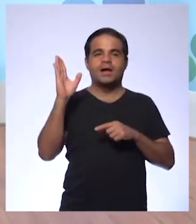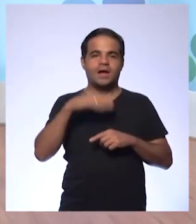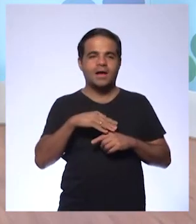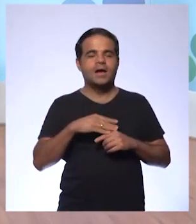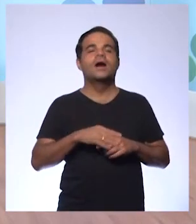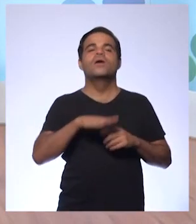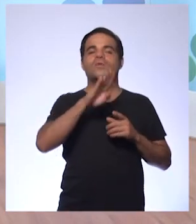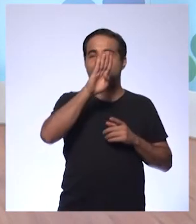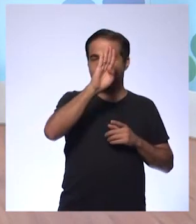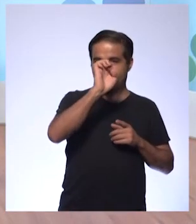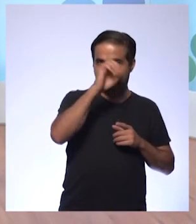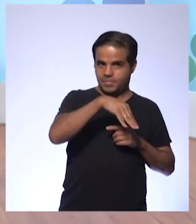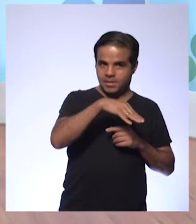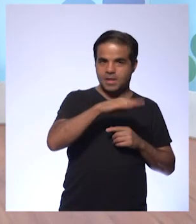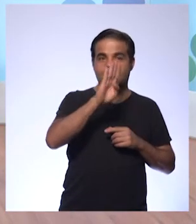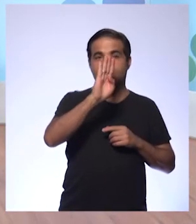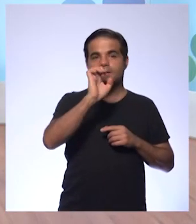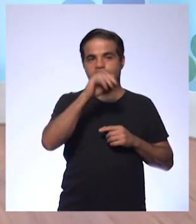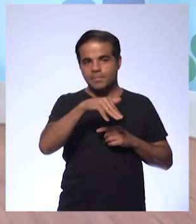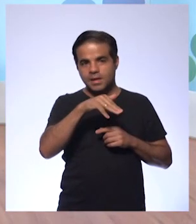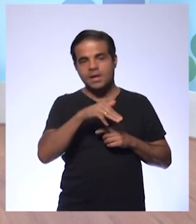ó. Bem